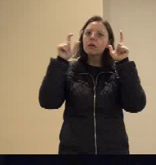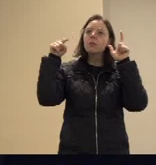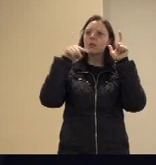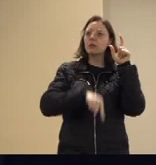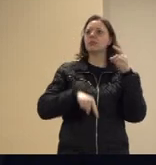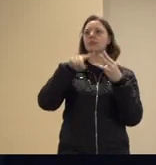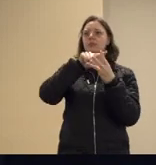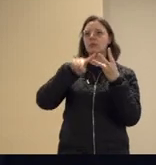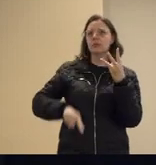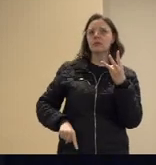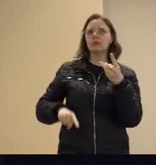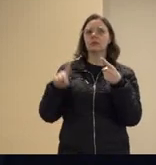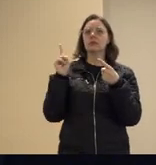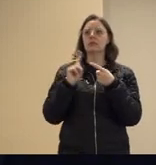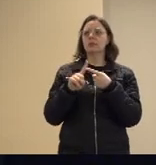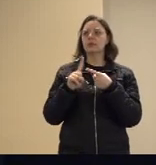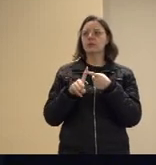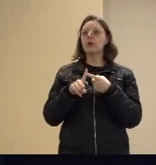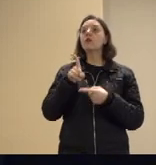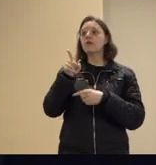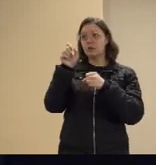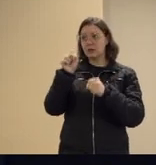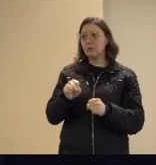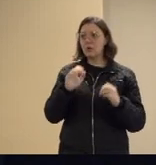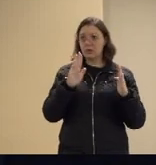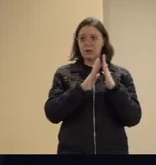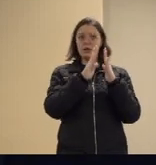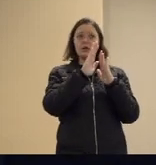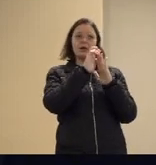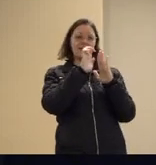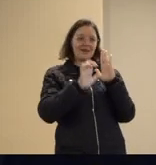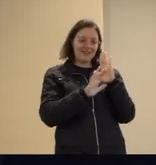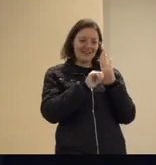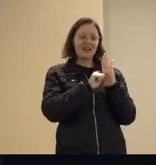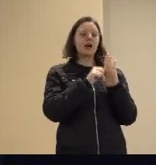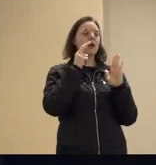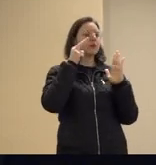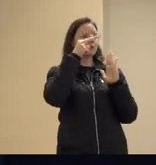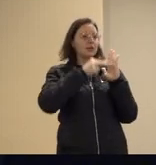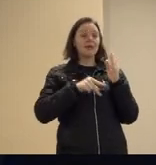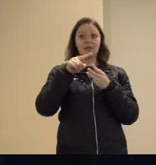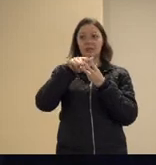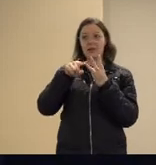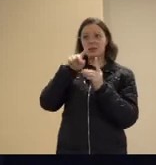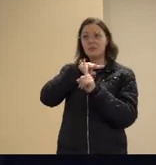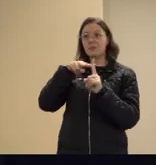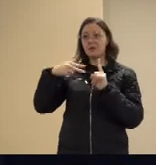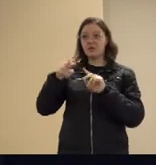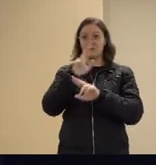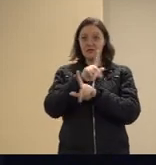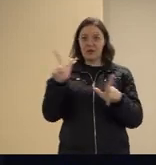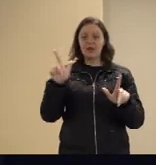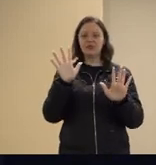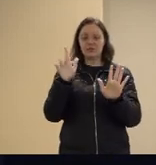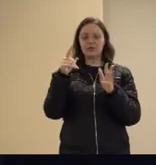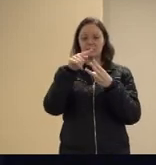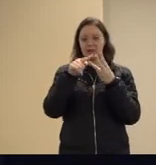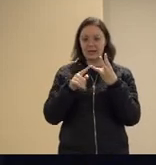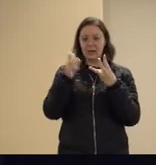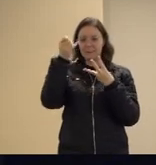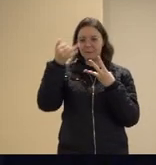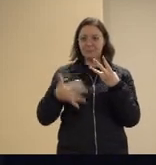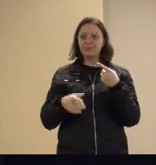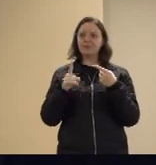3 coisas. Você pode encarar o ECA, ou nós podemos encarar o ECA, sob 3 responsabilidades, 3 formas. Uma